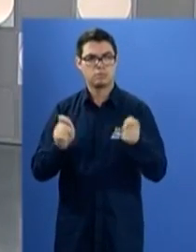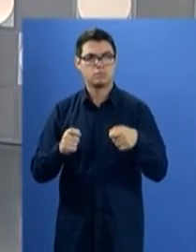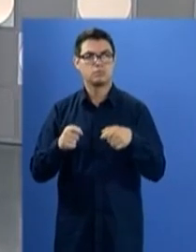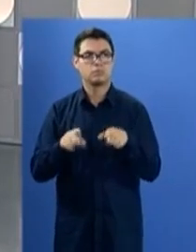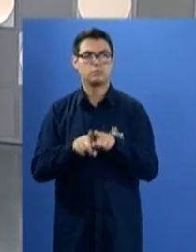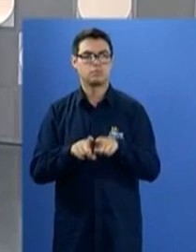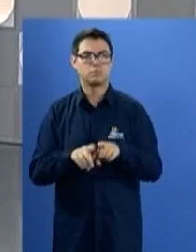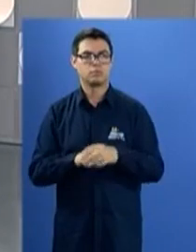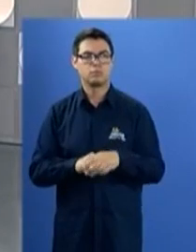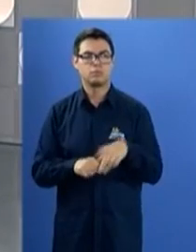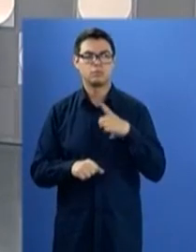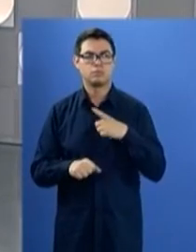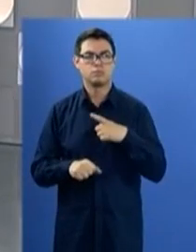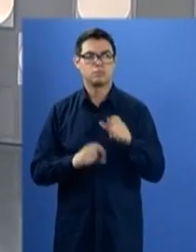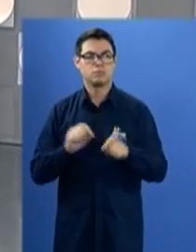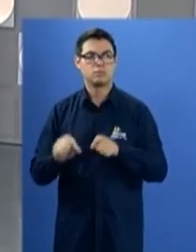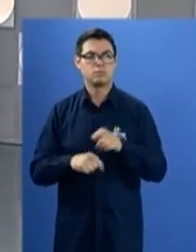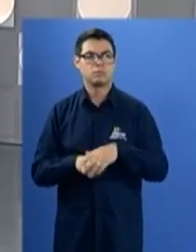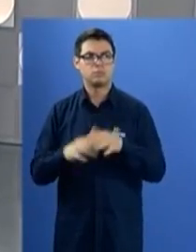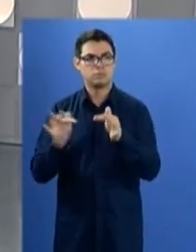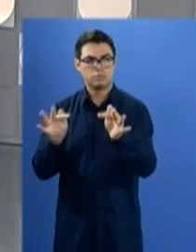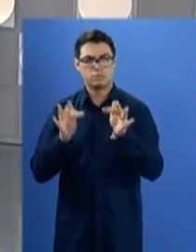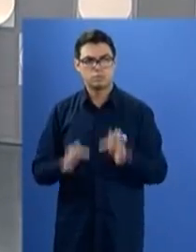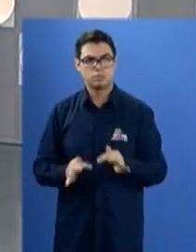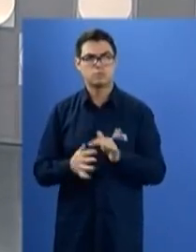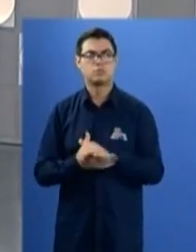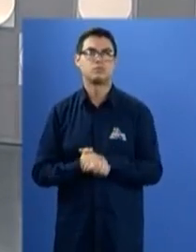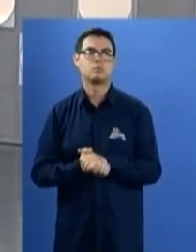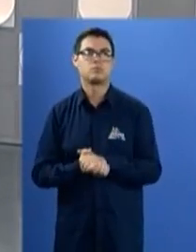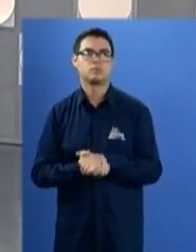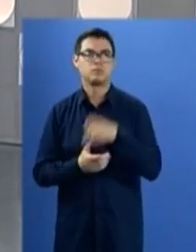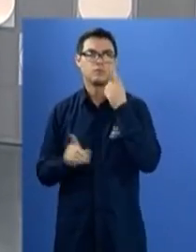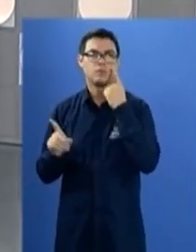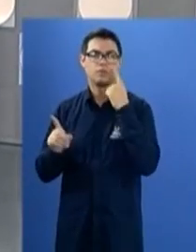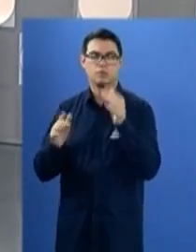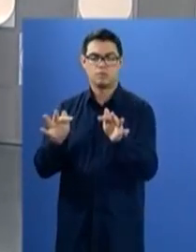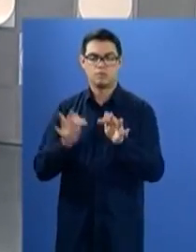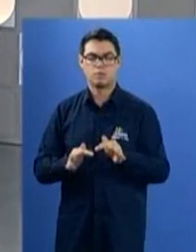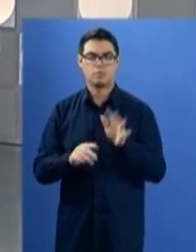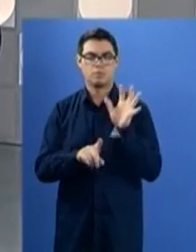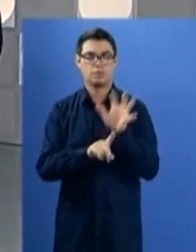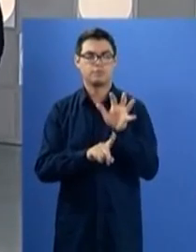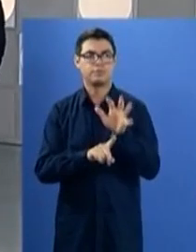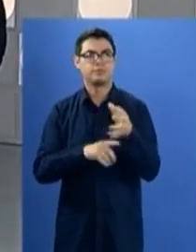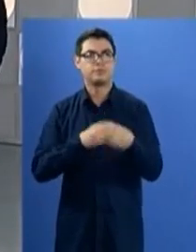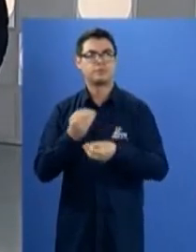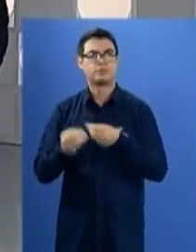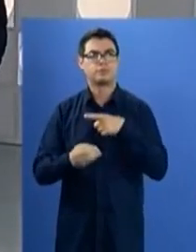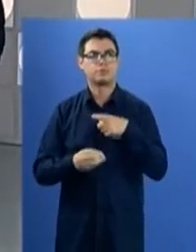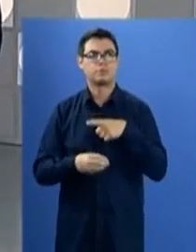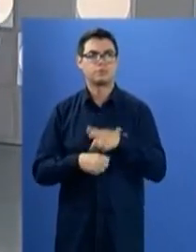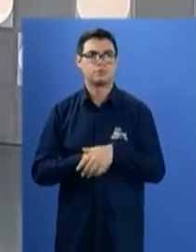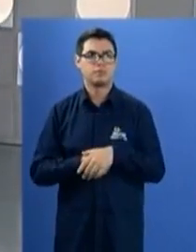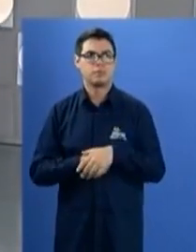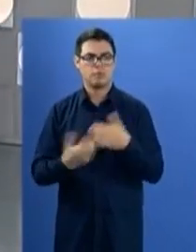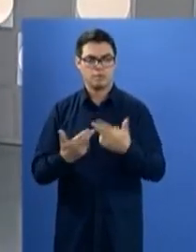necessárias. Temos também aí um fornecedor. O fornecedor influi aí com todas as